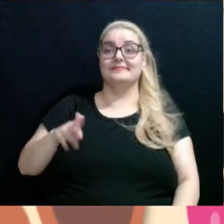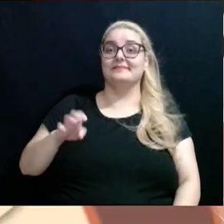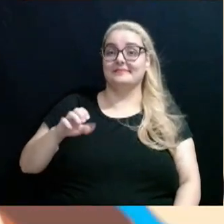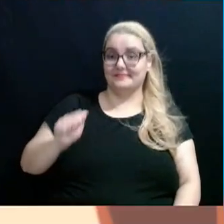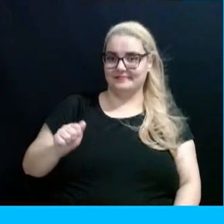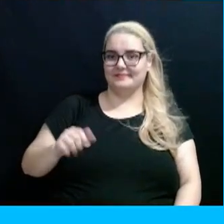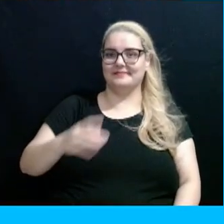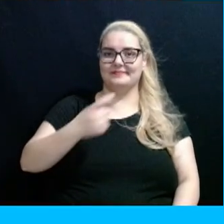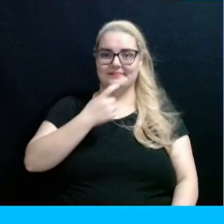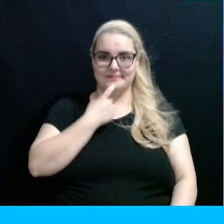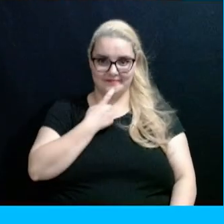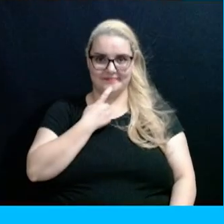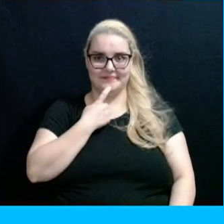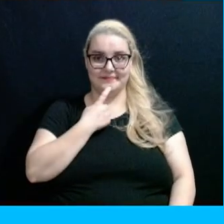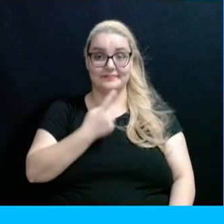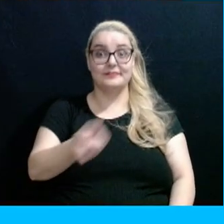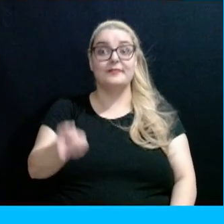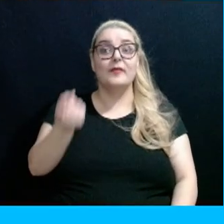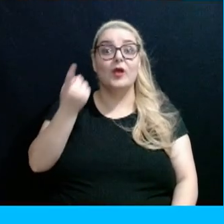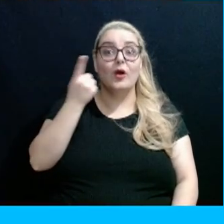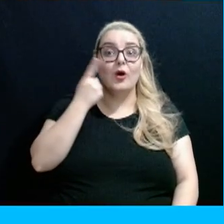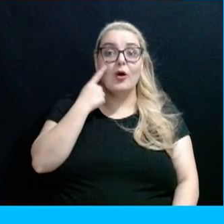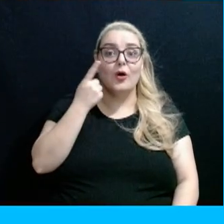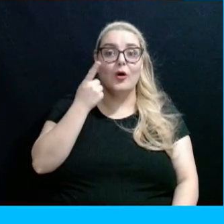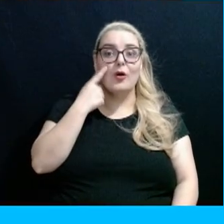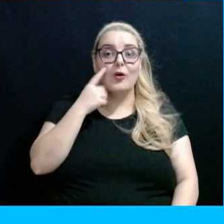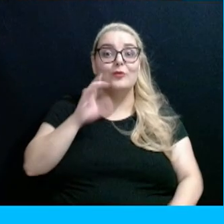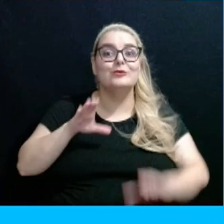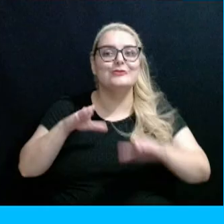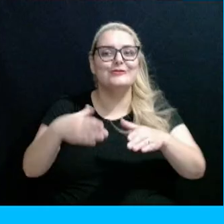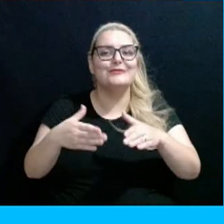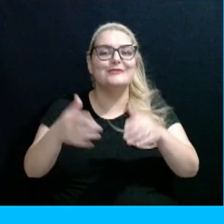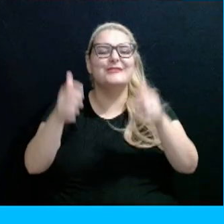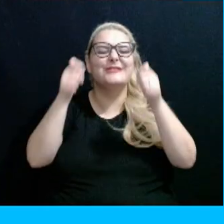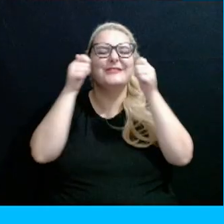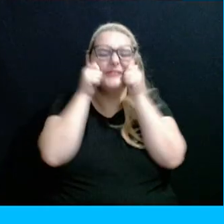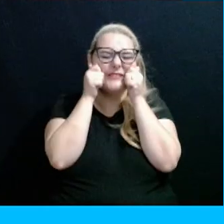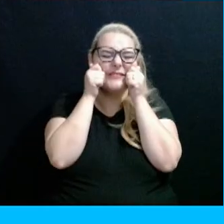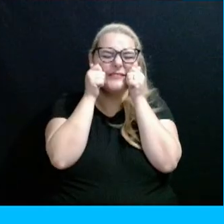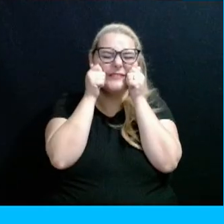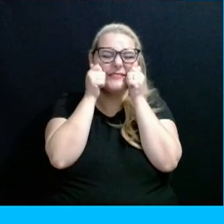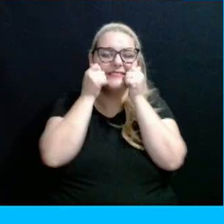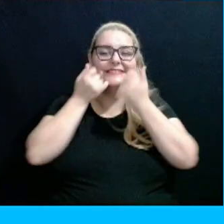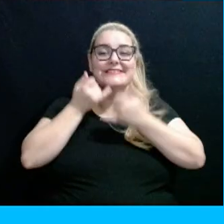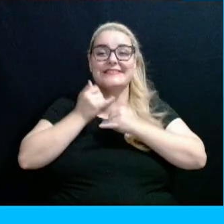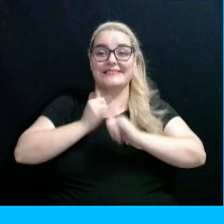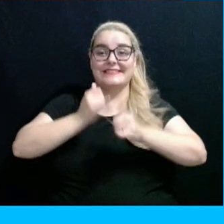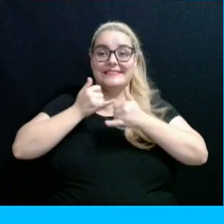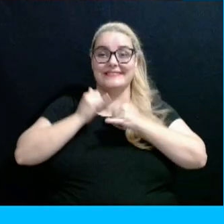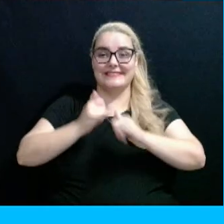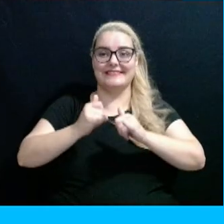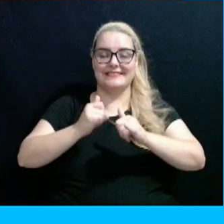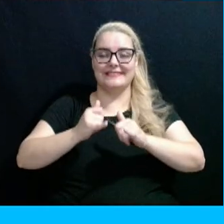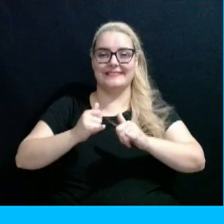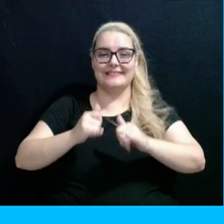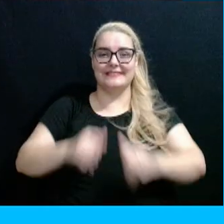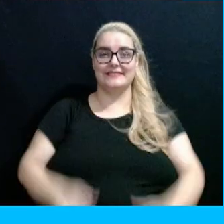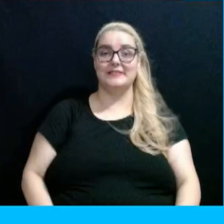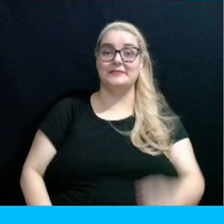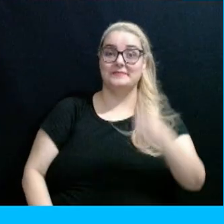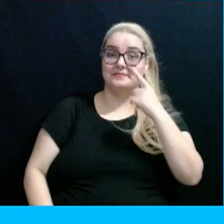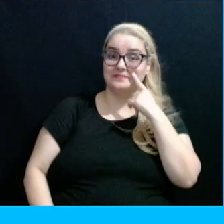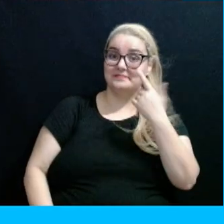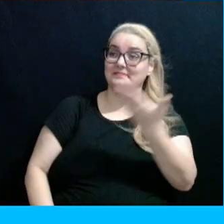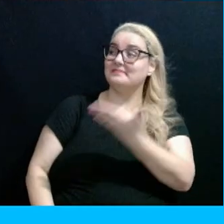Campinas. Olha só essa turminha cheia de energia. Muttley, Bambam,